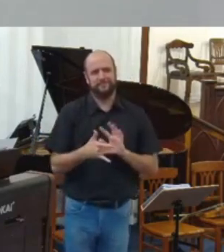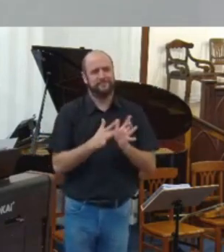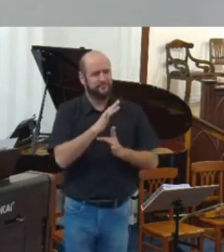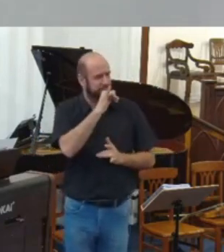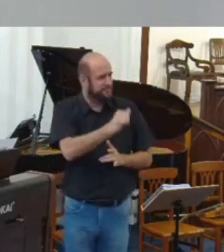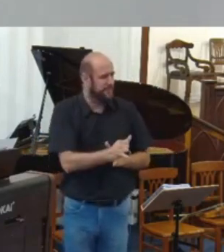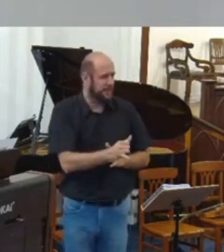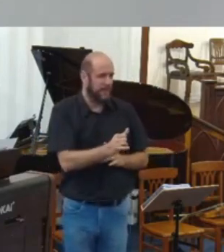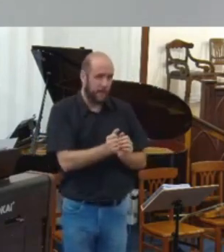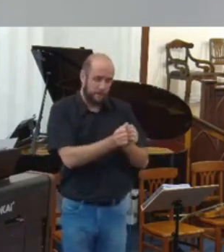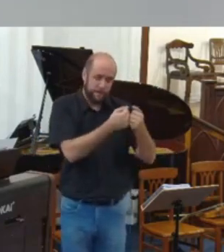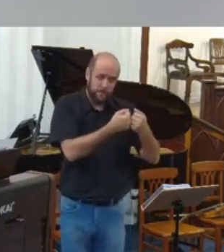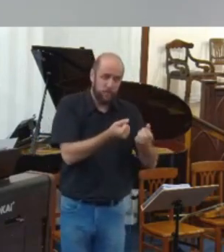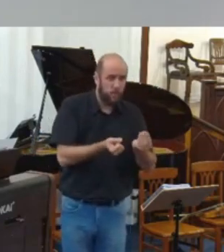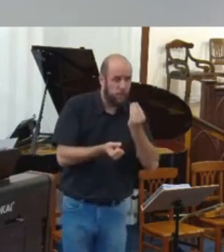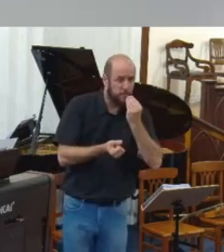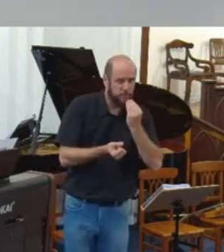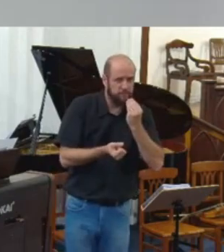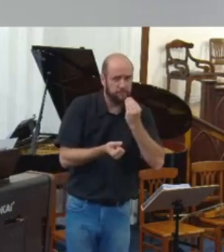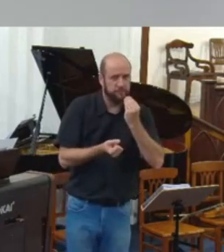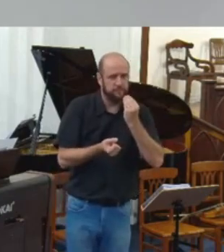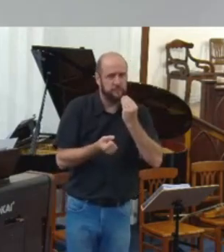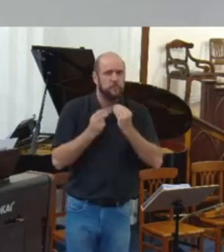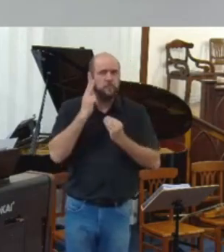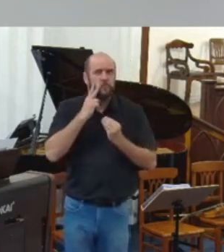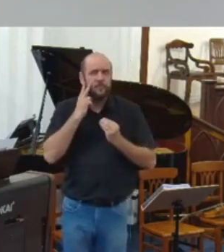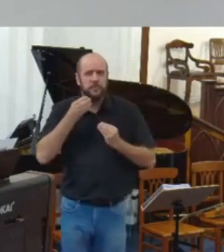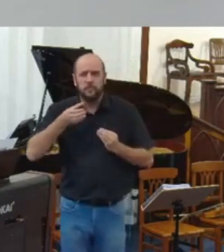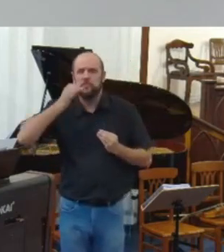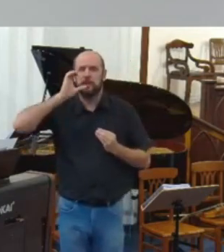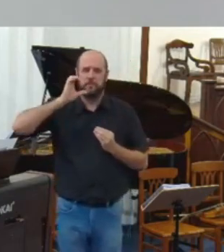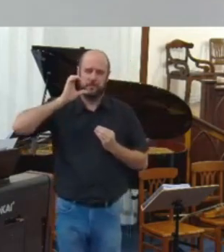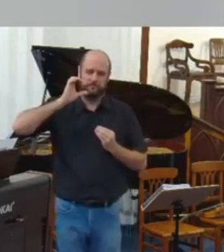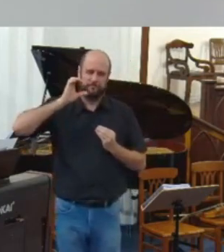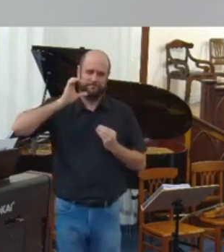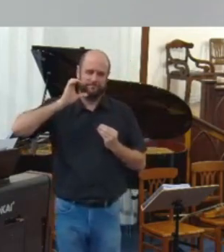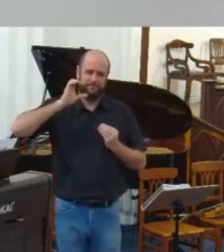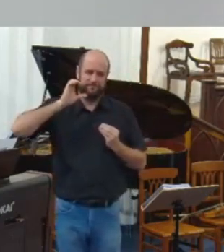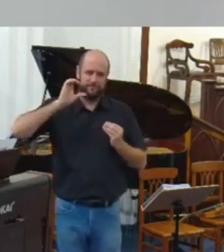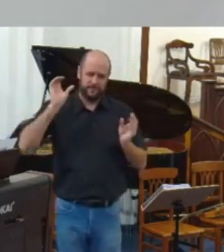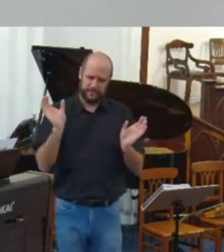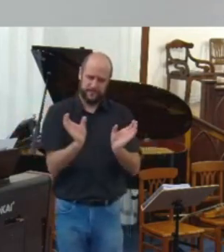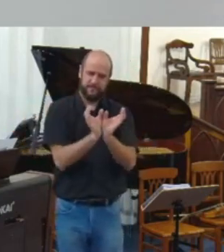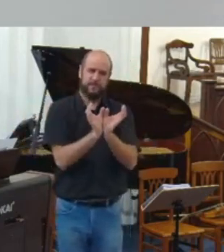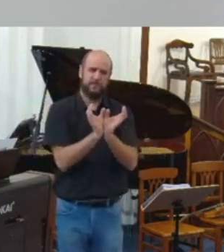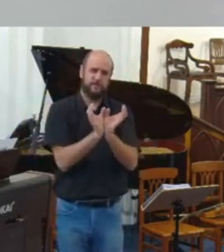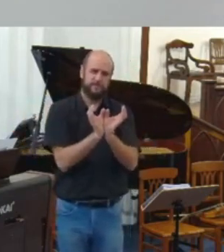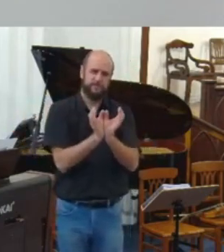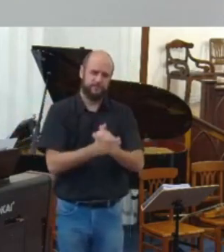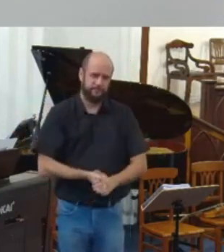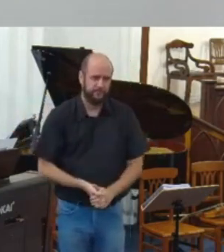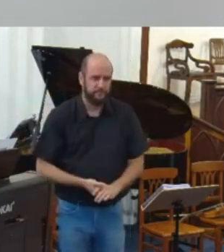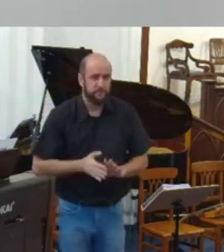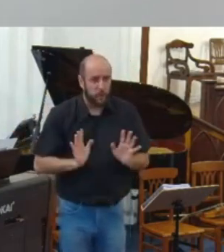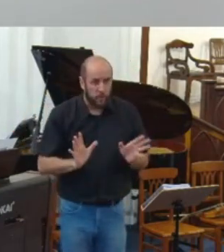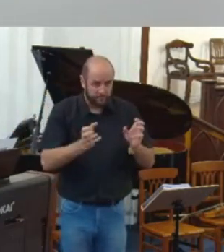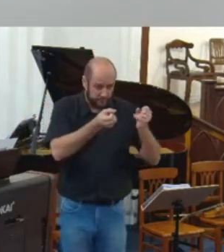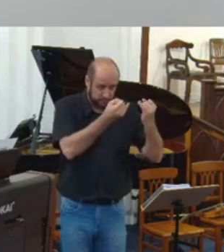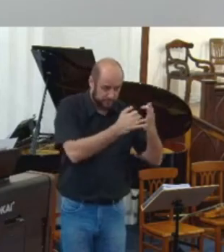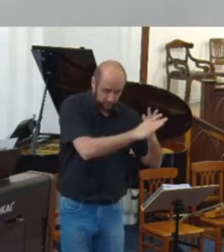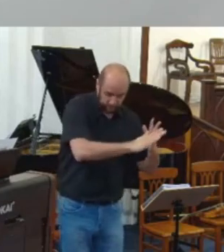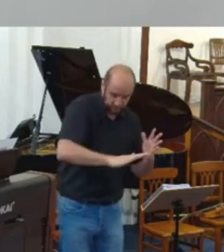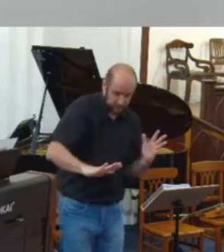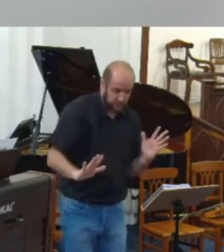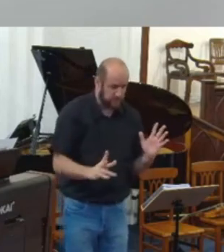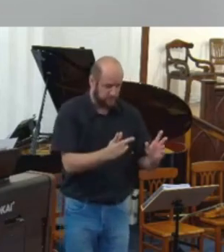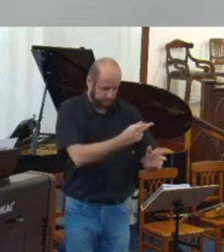e comam, tomem desse cálice e bebam. Bom, com essa explicação para as crianças, enquanto